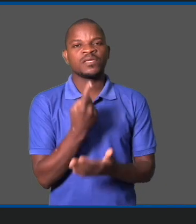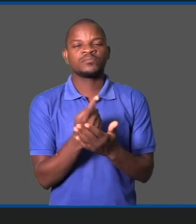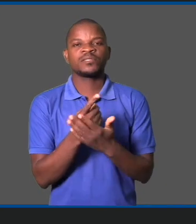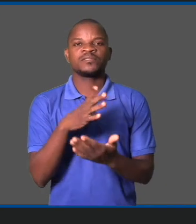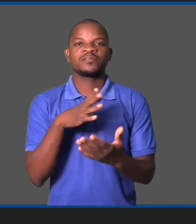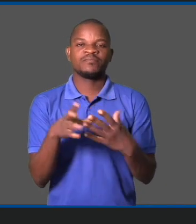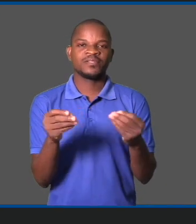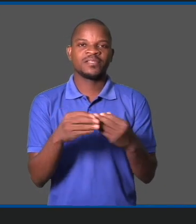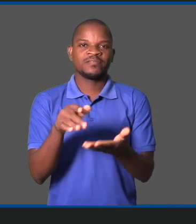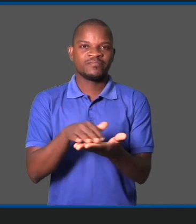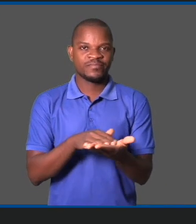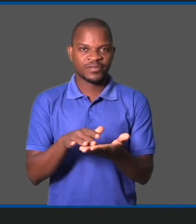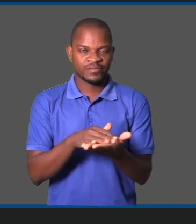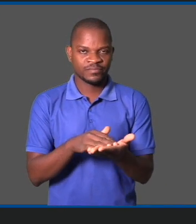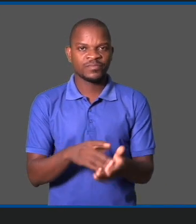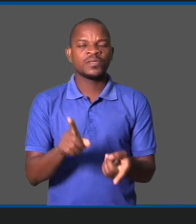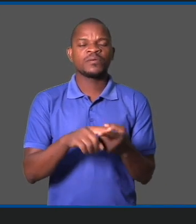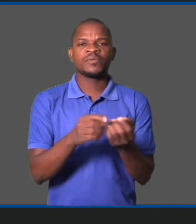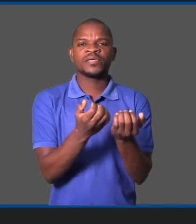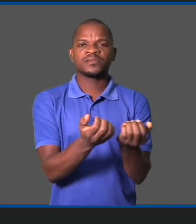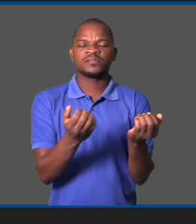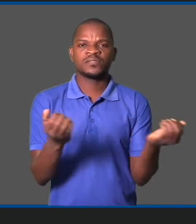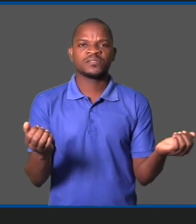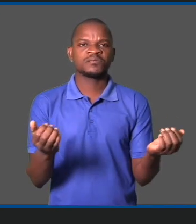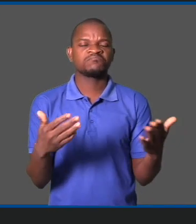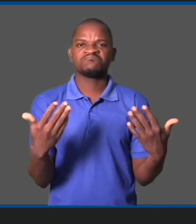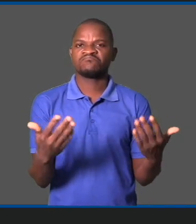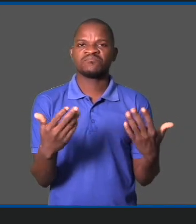de material braille, não é? Criança